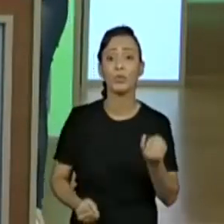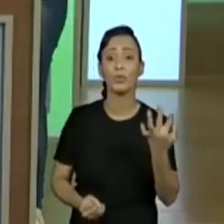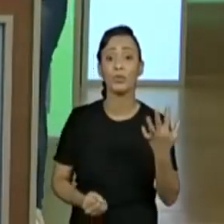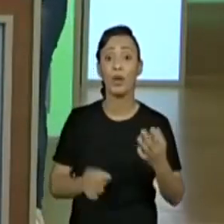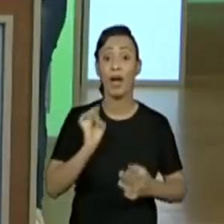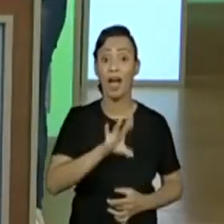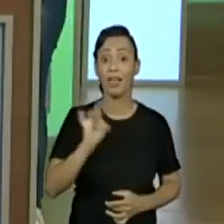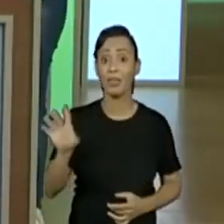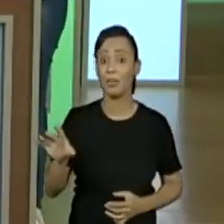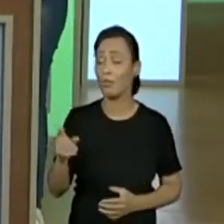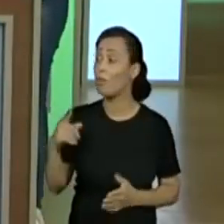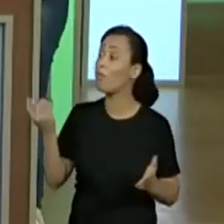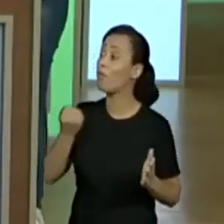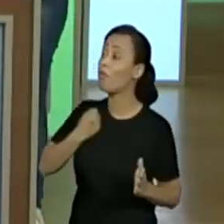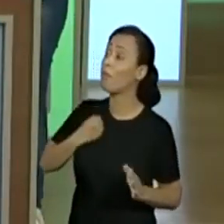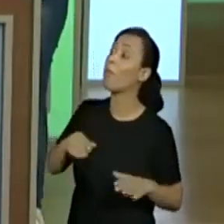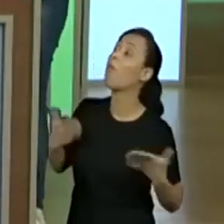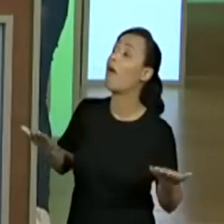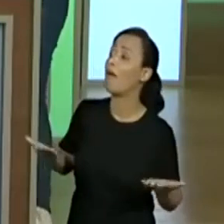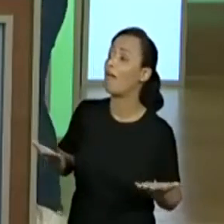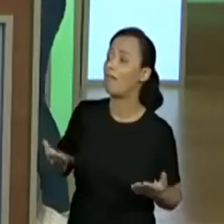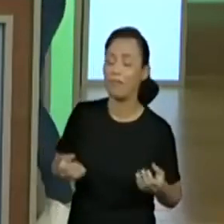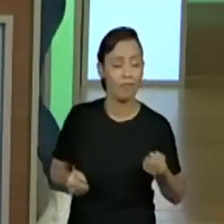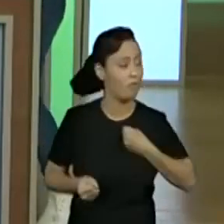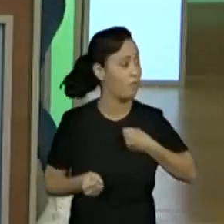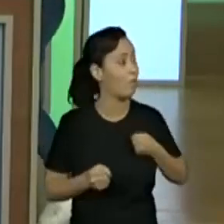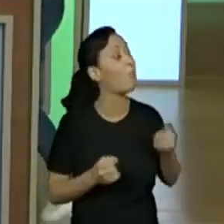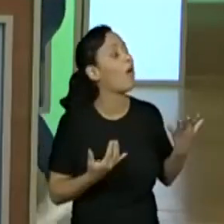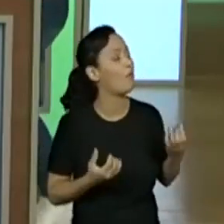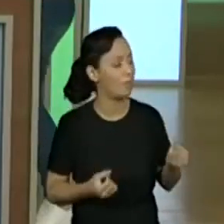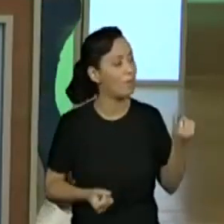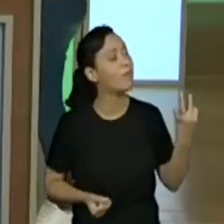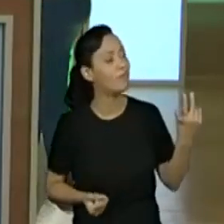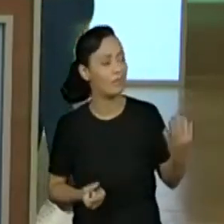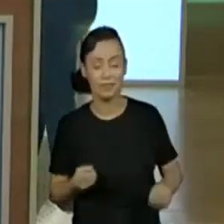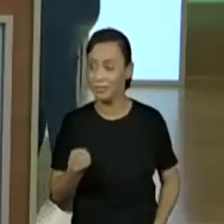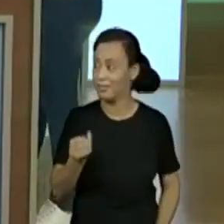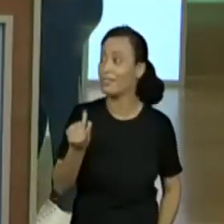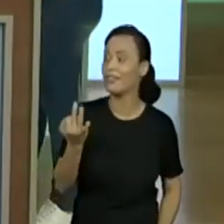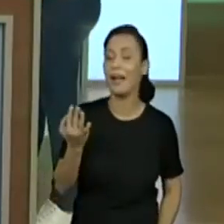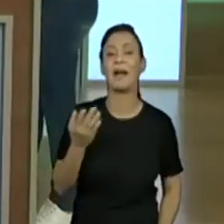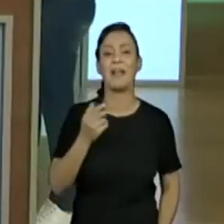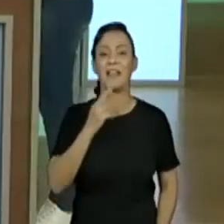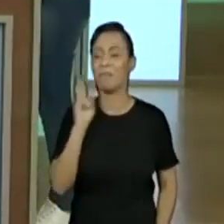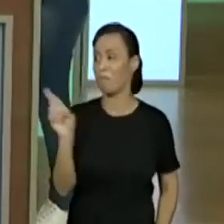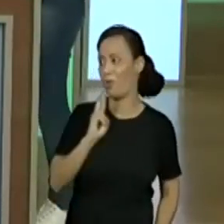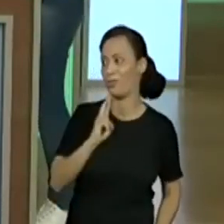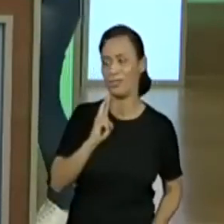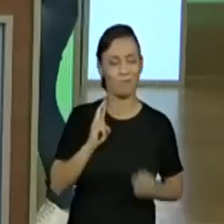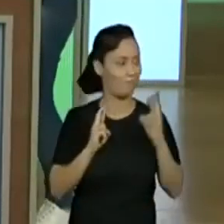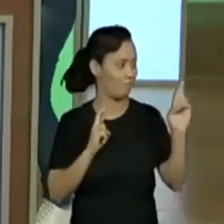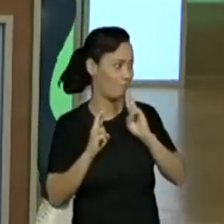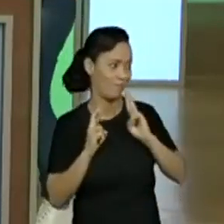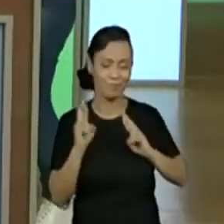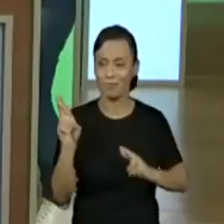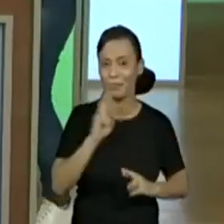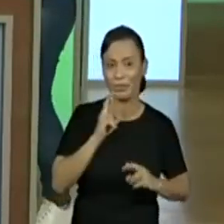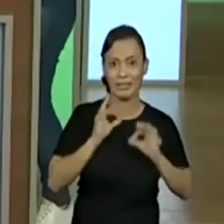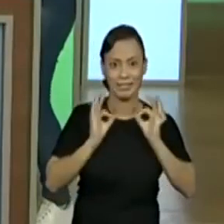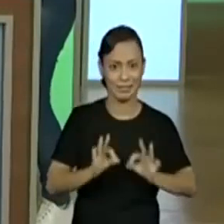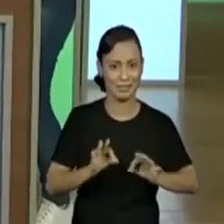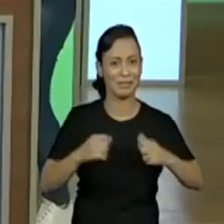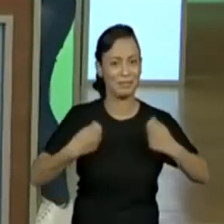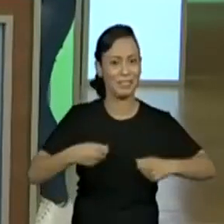colega e o colega tinha que fazer a leitura. Que número que é esse, né, professora? Sim, então ele precisaria falar, não é? Recitar ali aquele